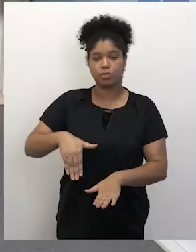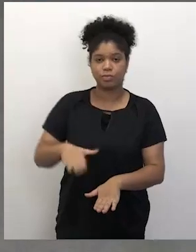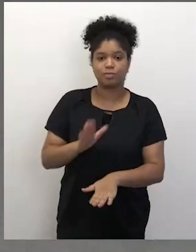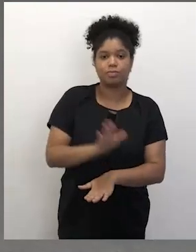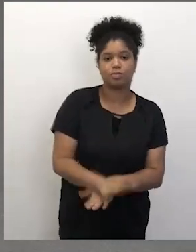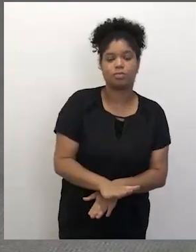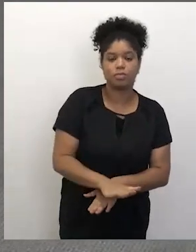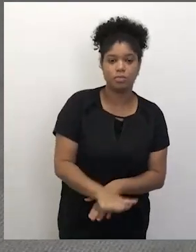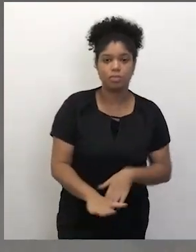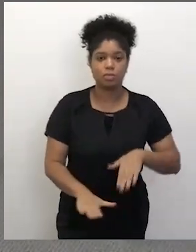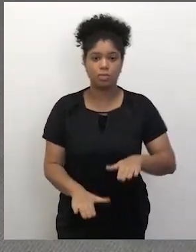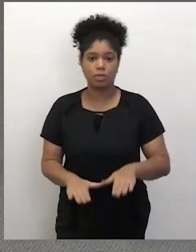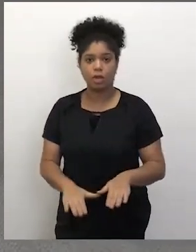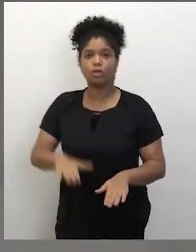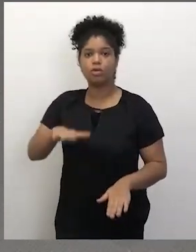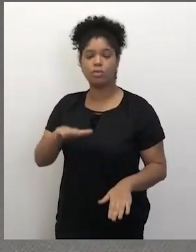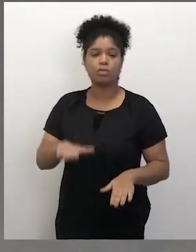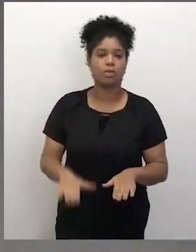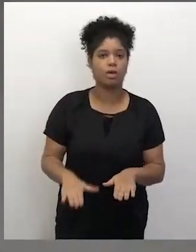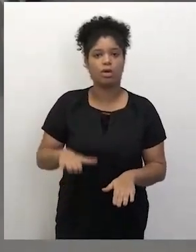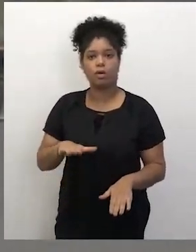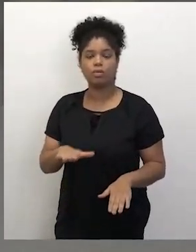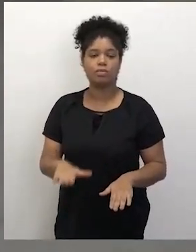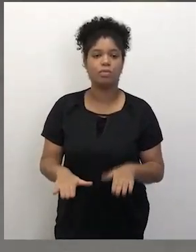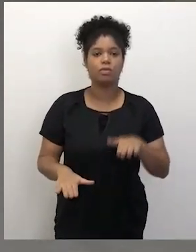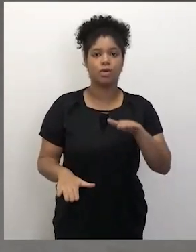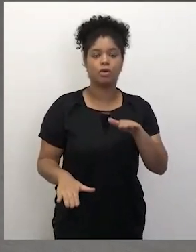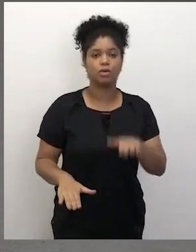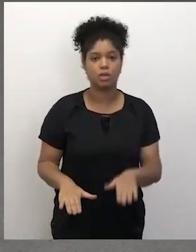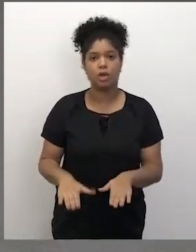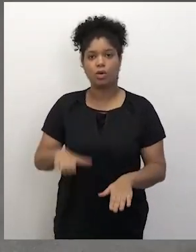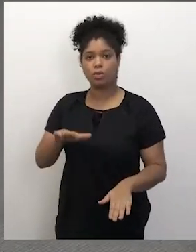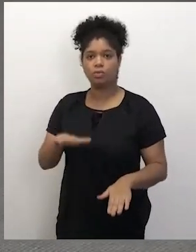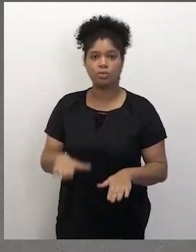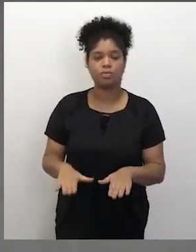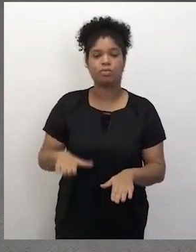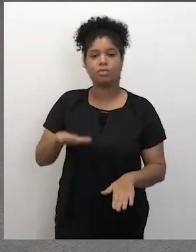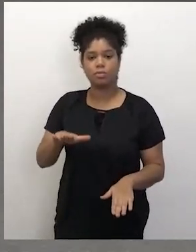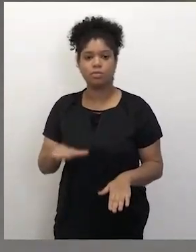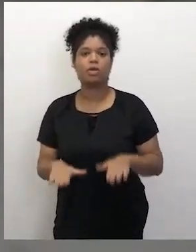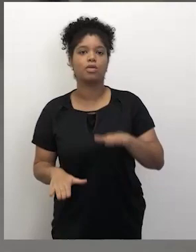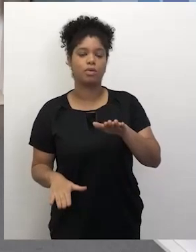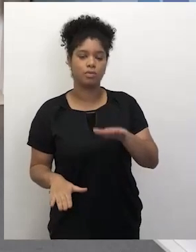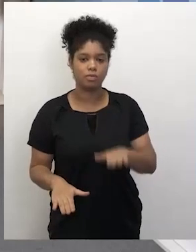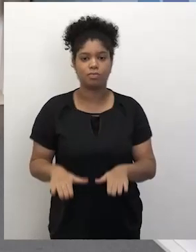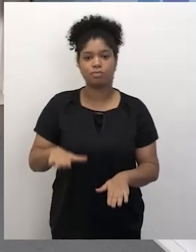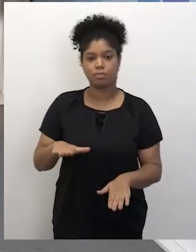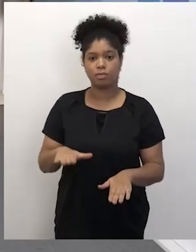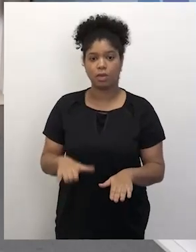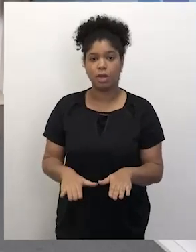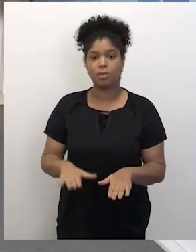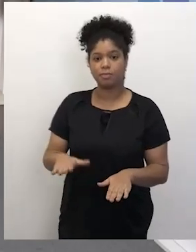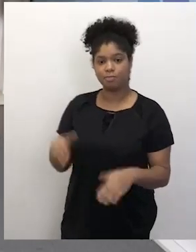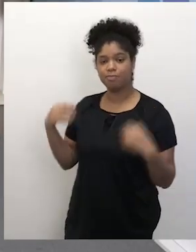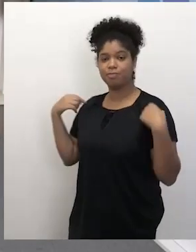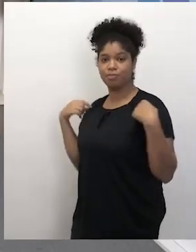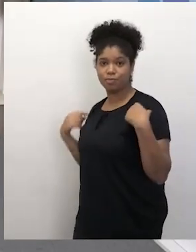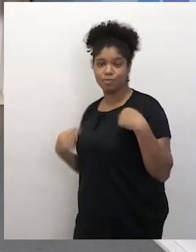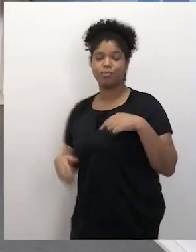Joelho, dois. Um, puxa dois. Um, puxa Chega dois. Pra trás.